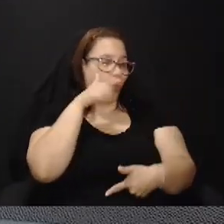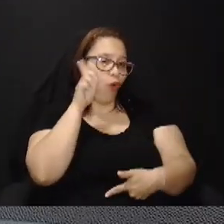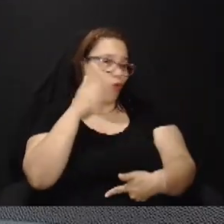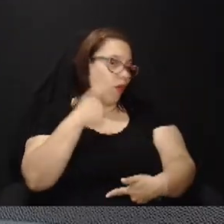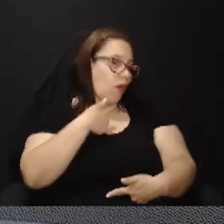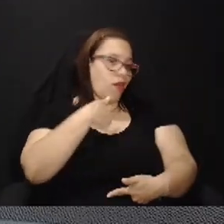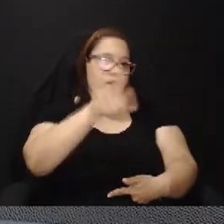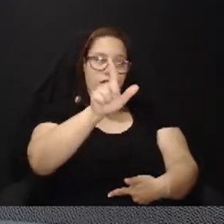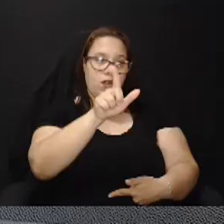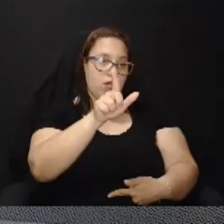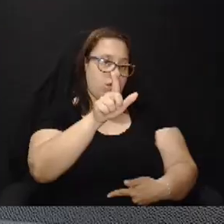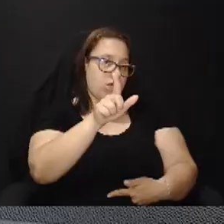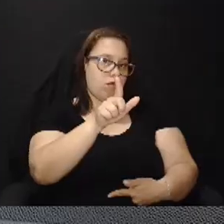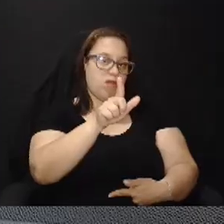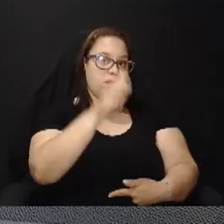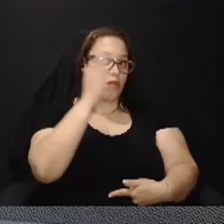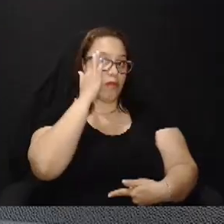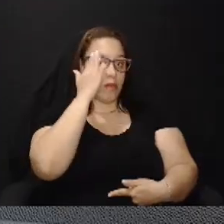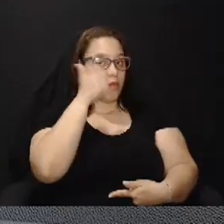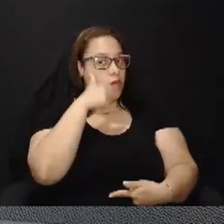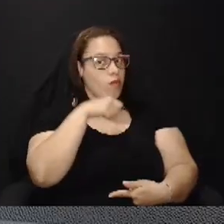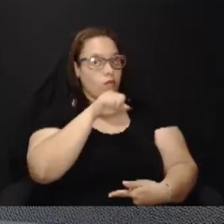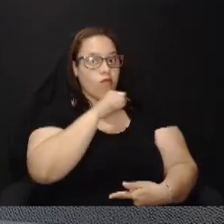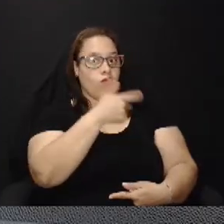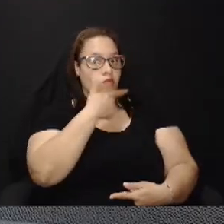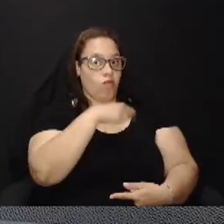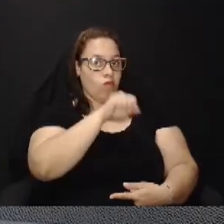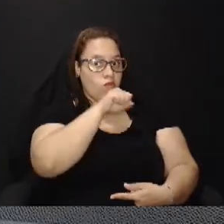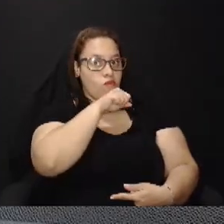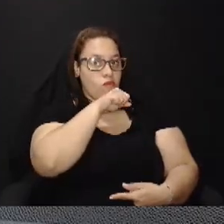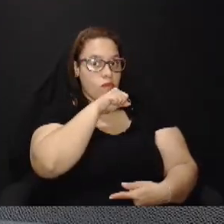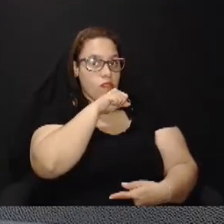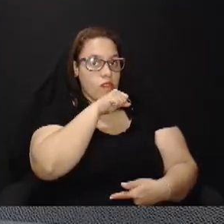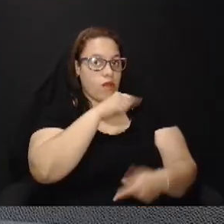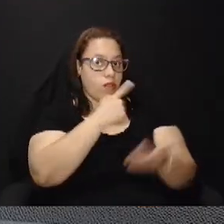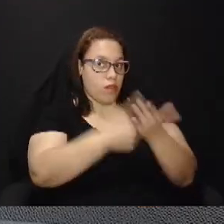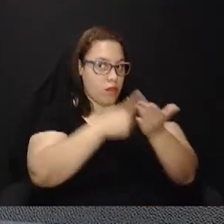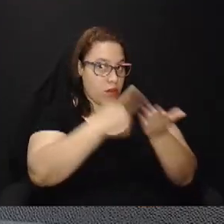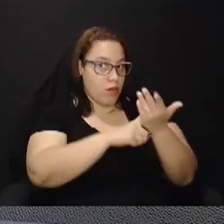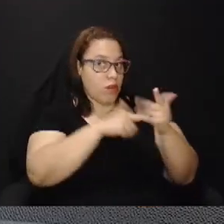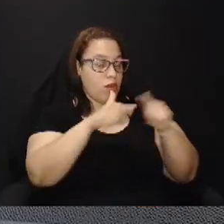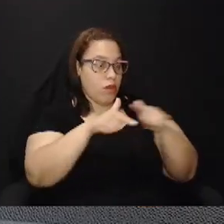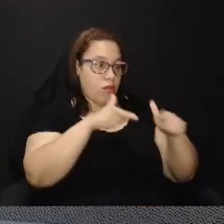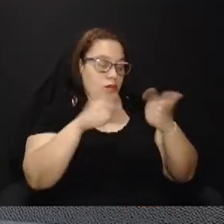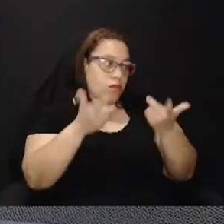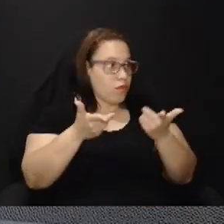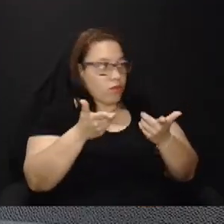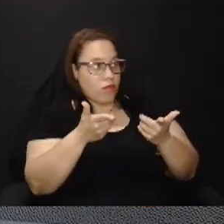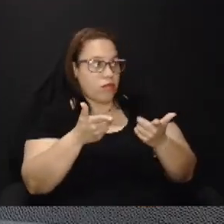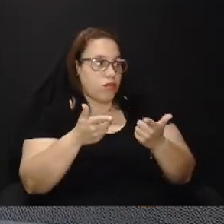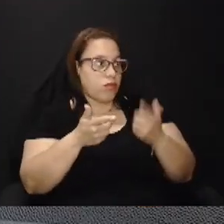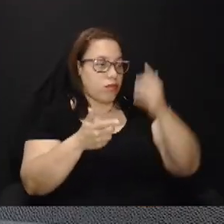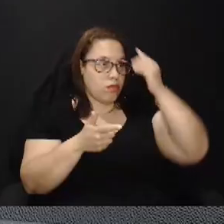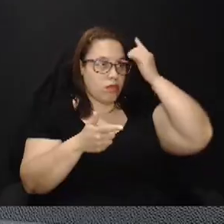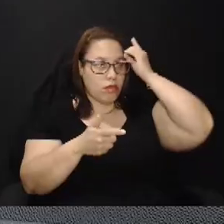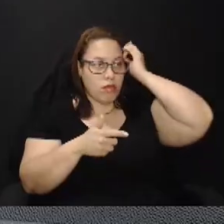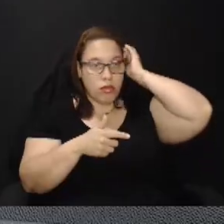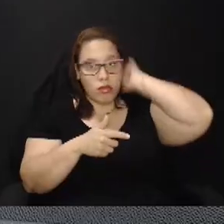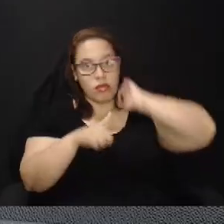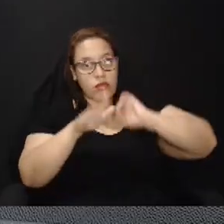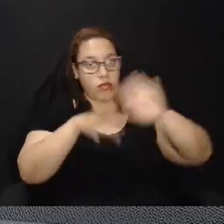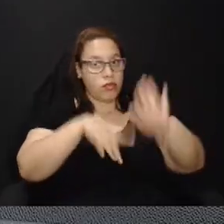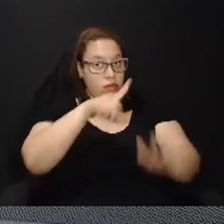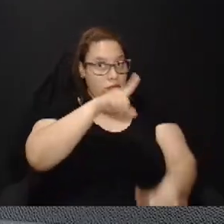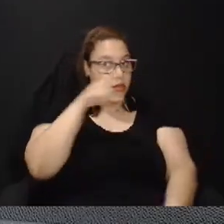um trabalhador que está lá comprometido com o seu trabalho, né, com o seu empregador, às vezes sair, né,